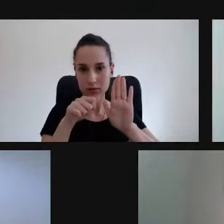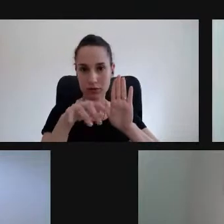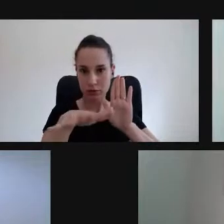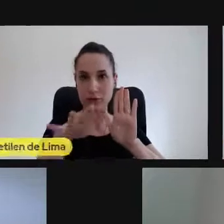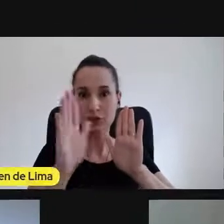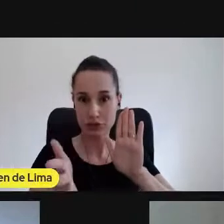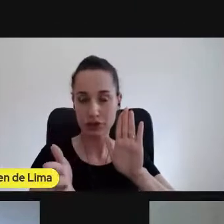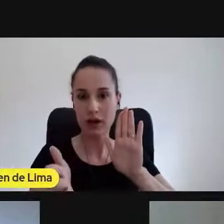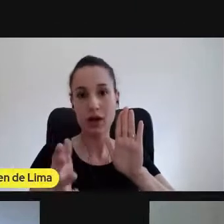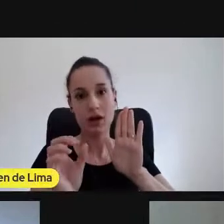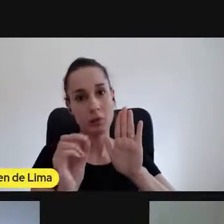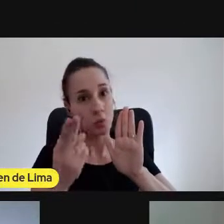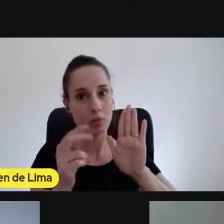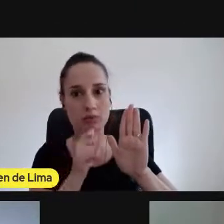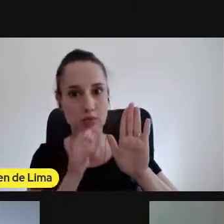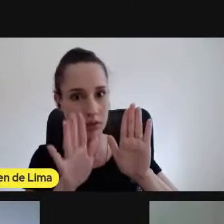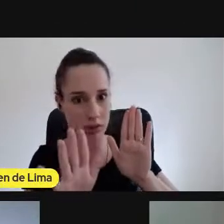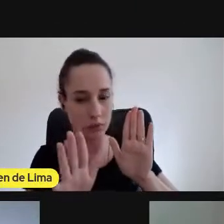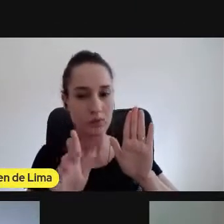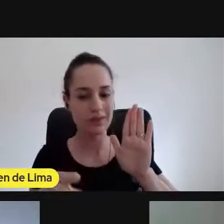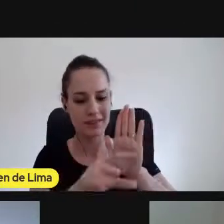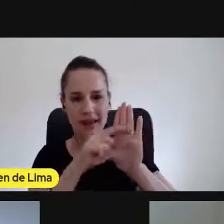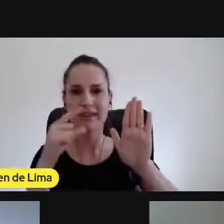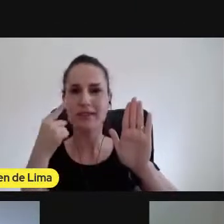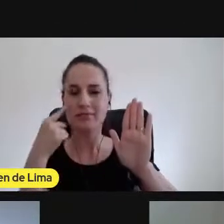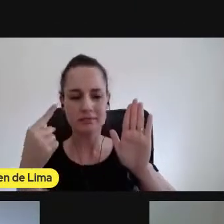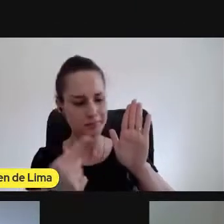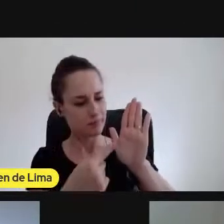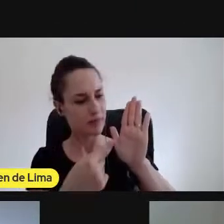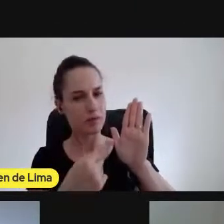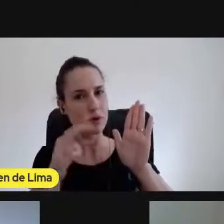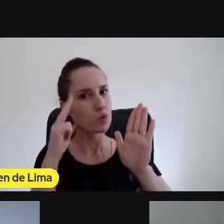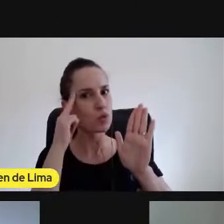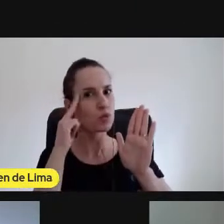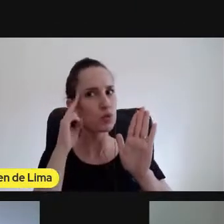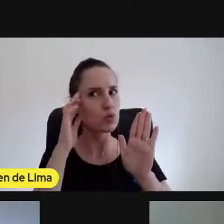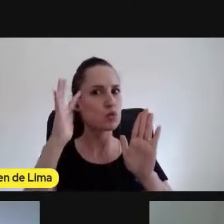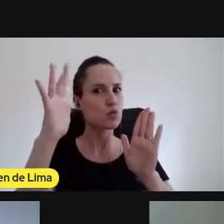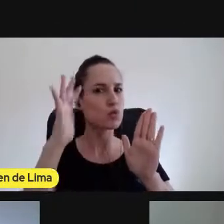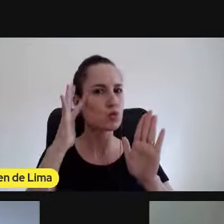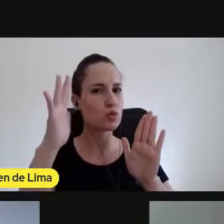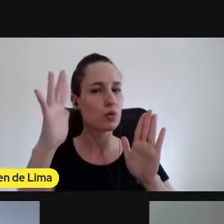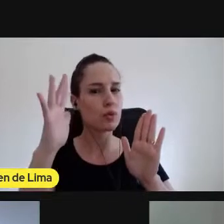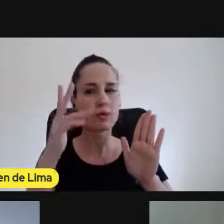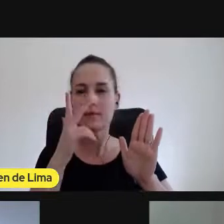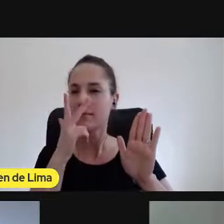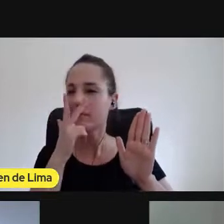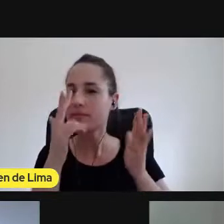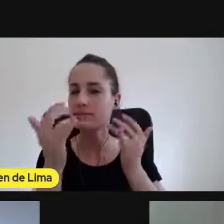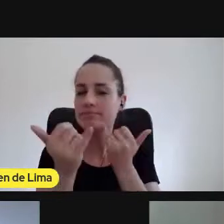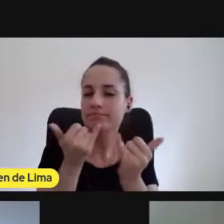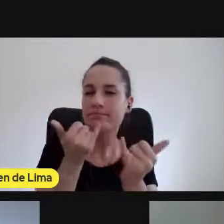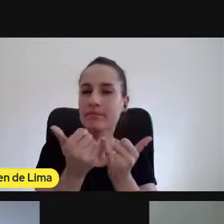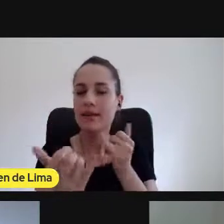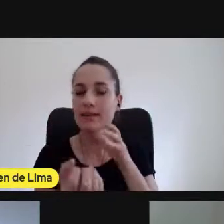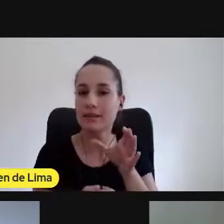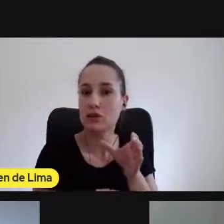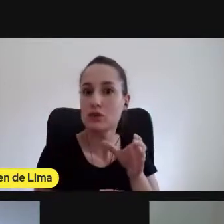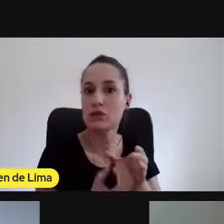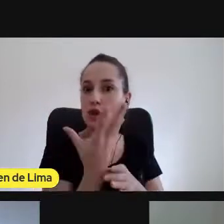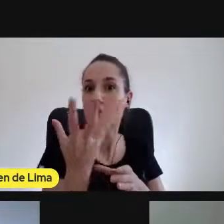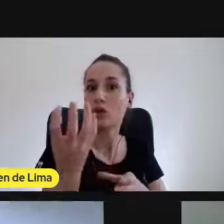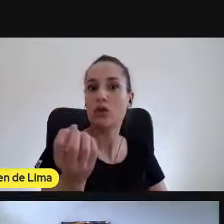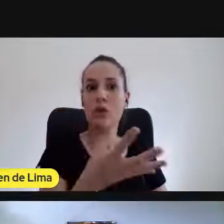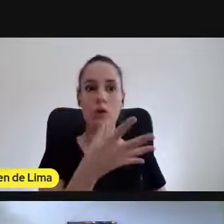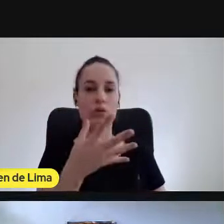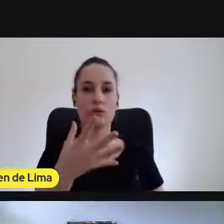o sonho dele de uma maneira diferente, assim, que alguma coisa nova surge, que não é só o conflito,